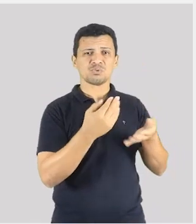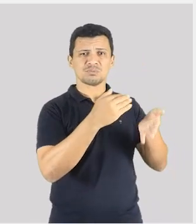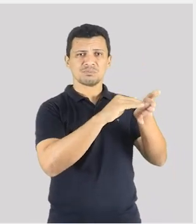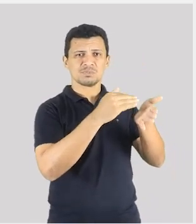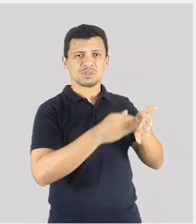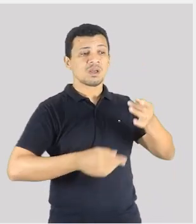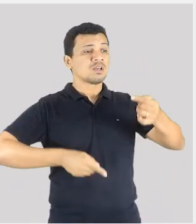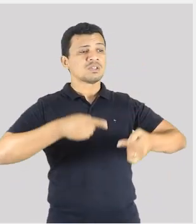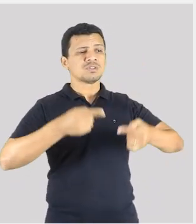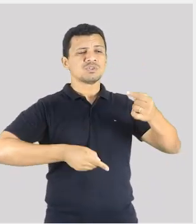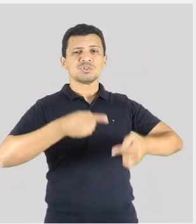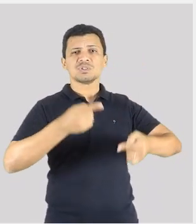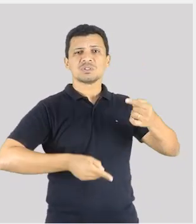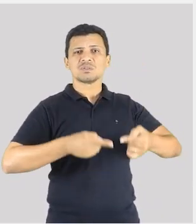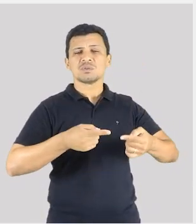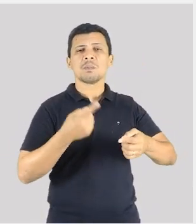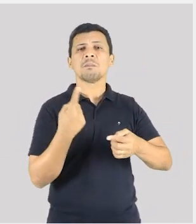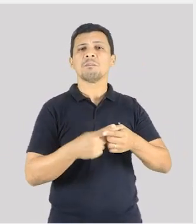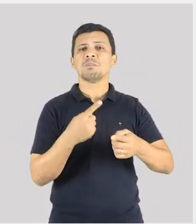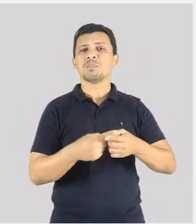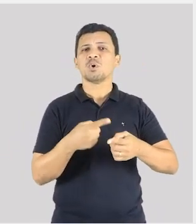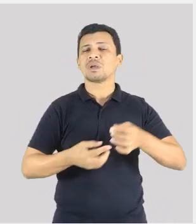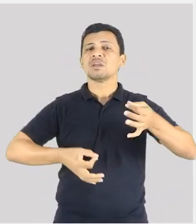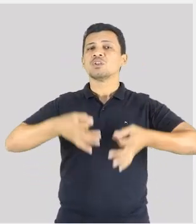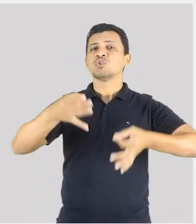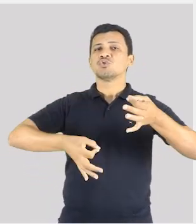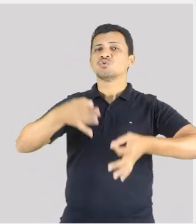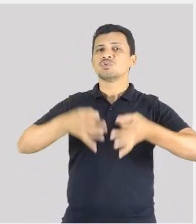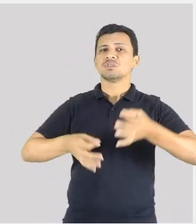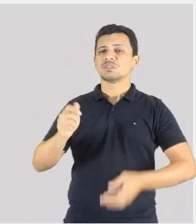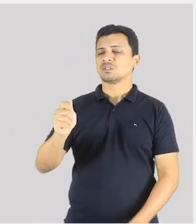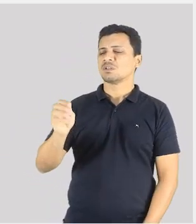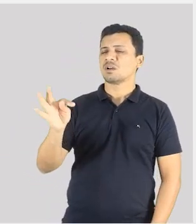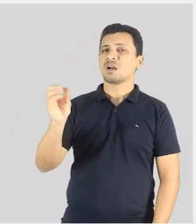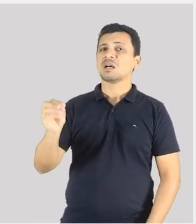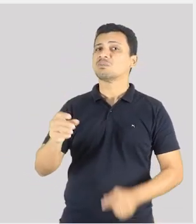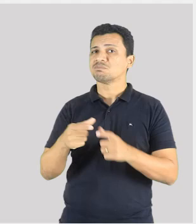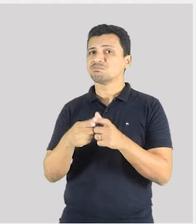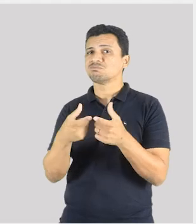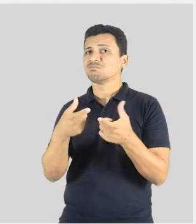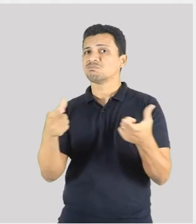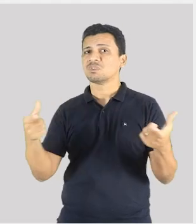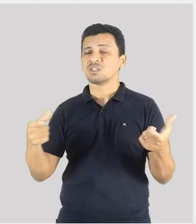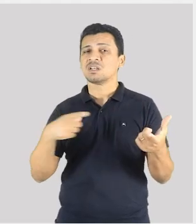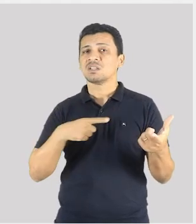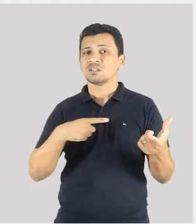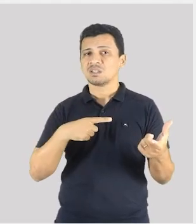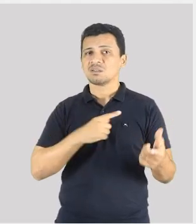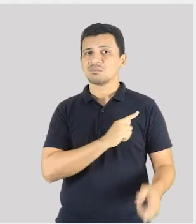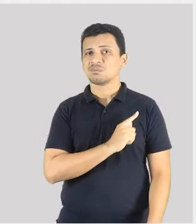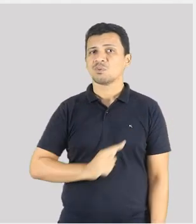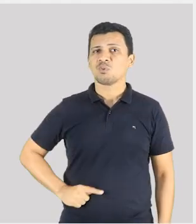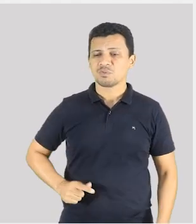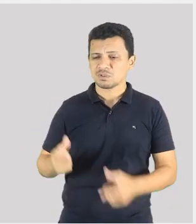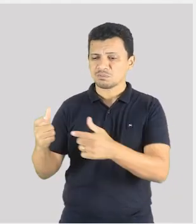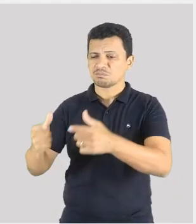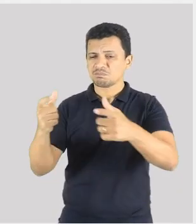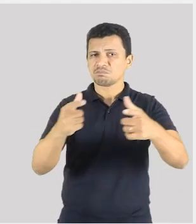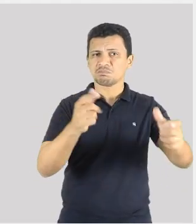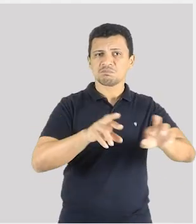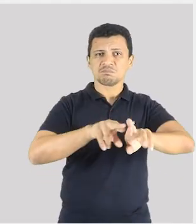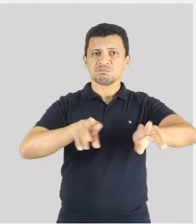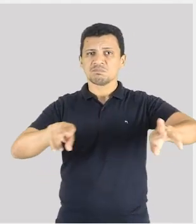causas da crescente judicialização dos atos praticados nos distintos setores do governo. Ao final,